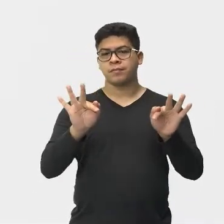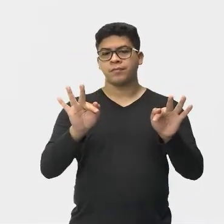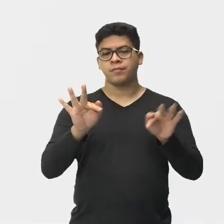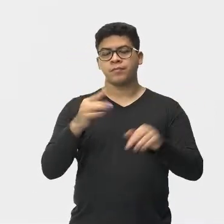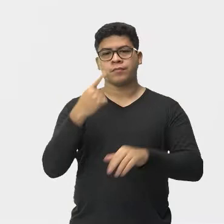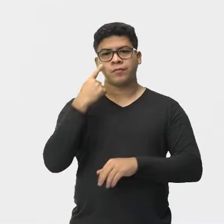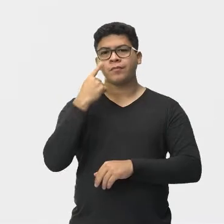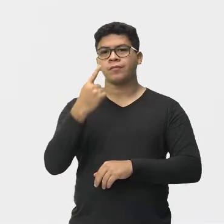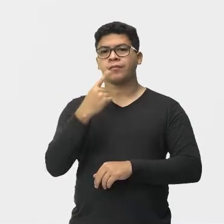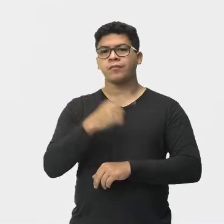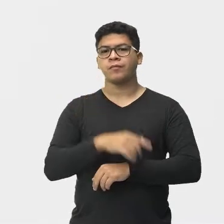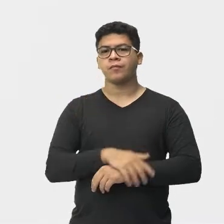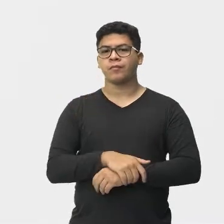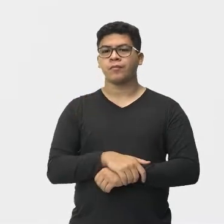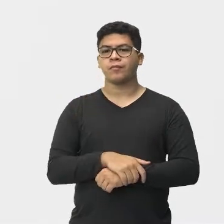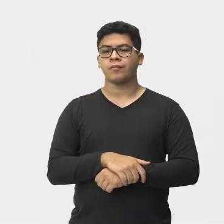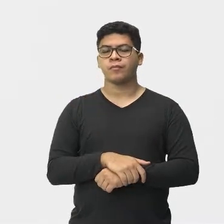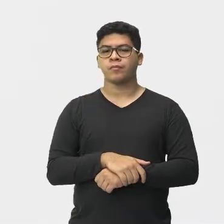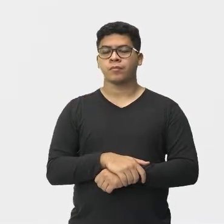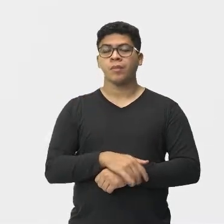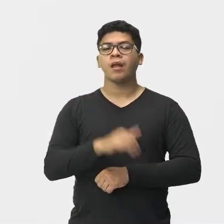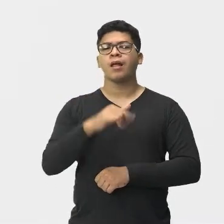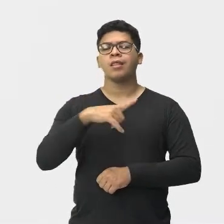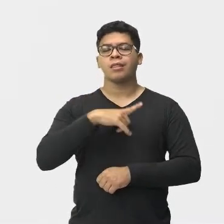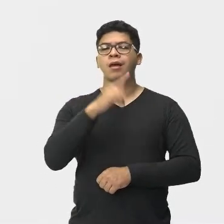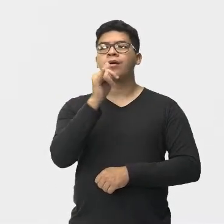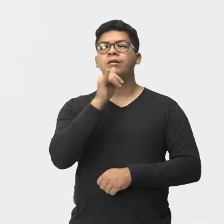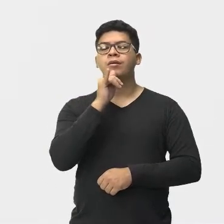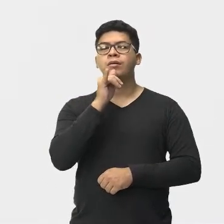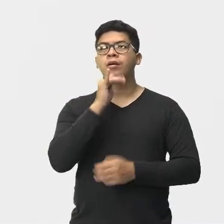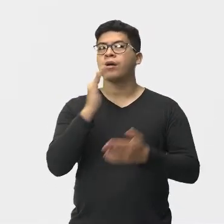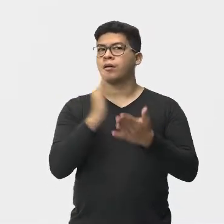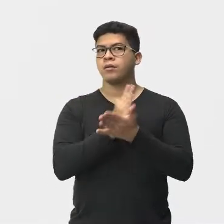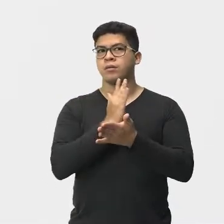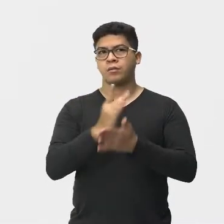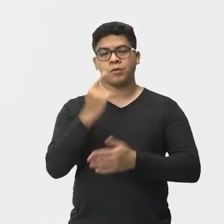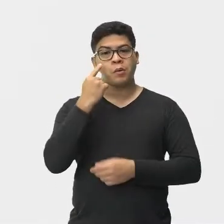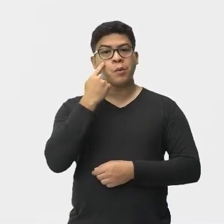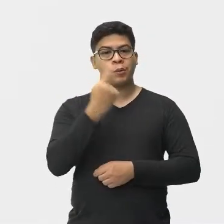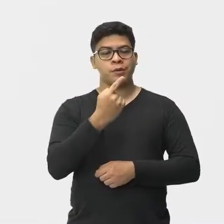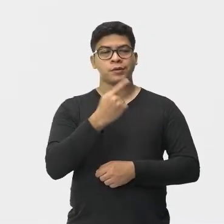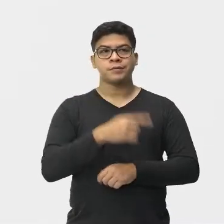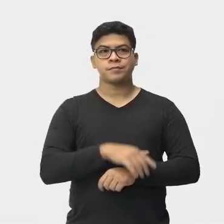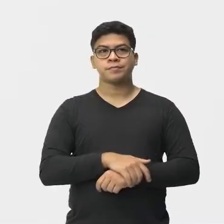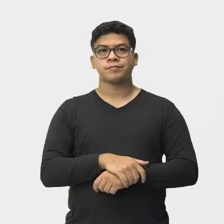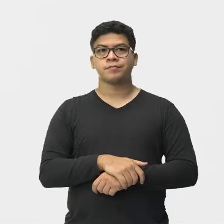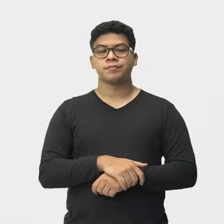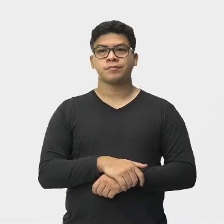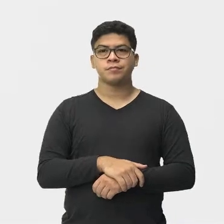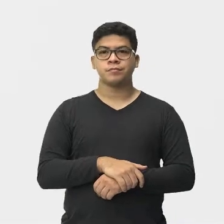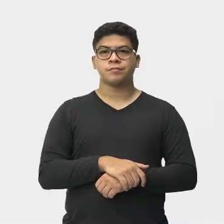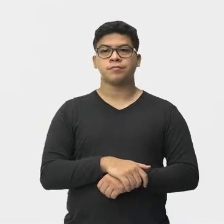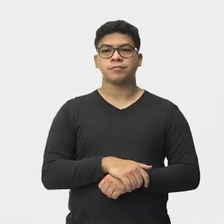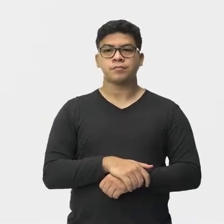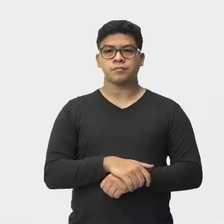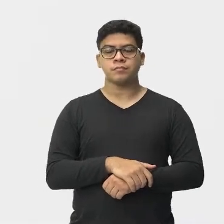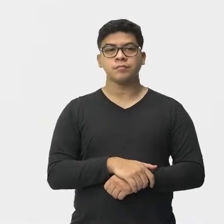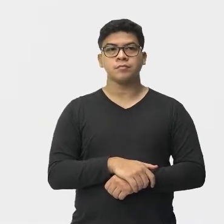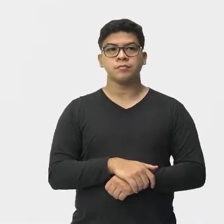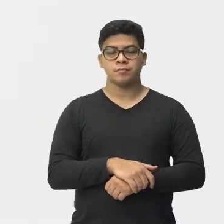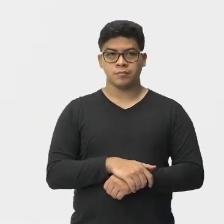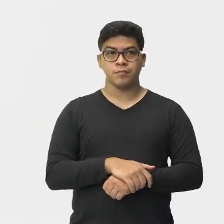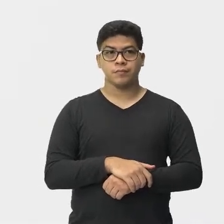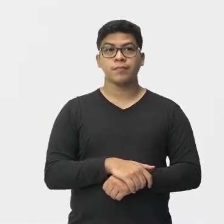nós temos exemplos desses complementos diretos, tá bom? Vou colocar aqui para vocês, ó. Queremos